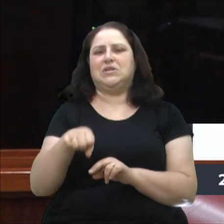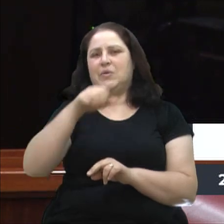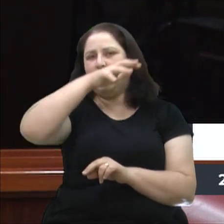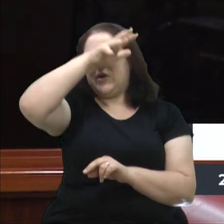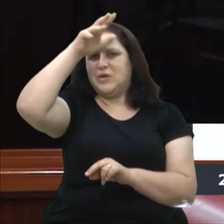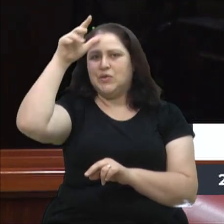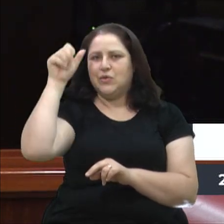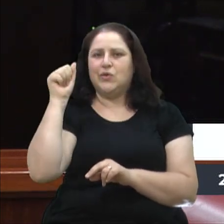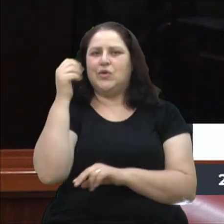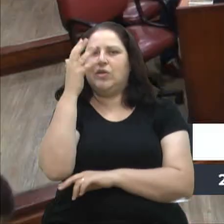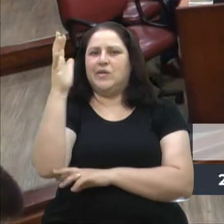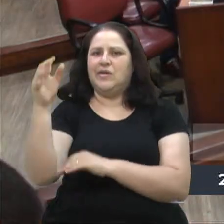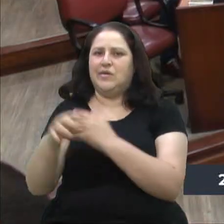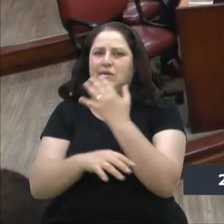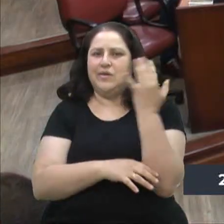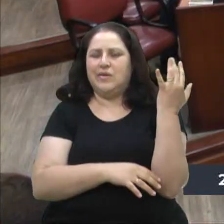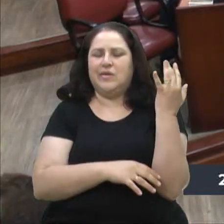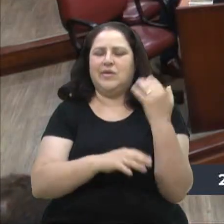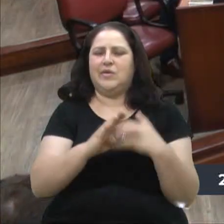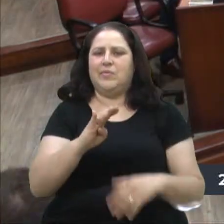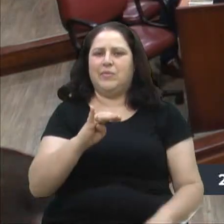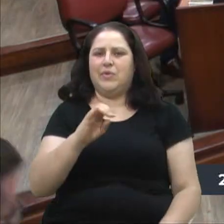pela tua fala.